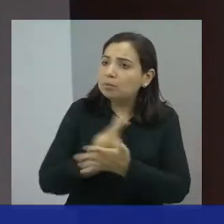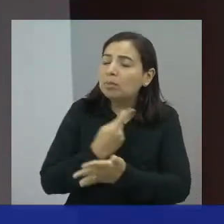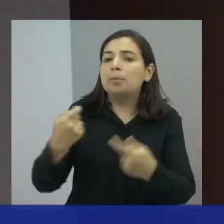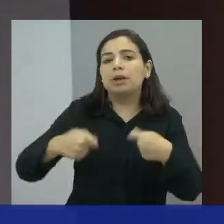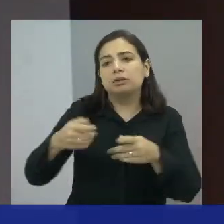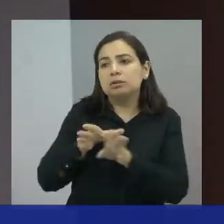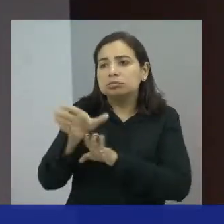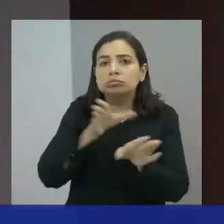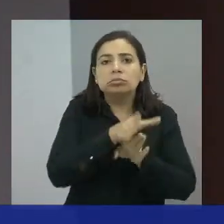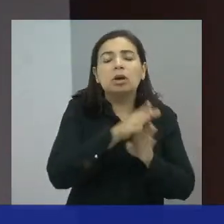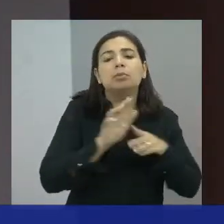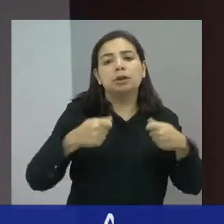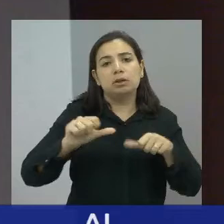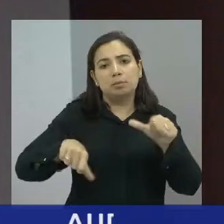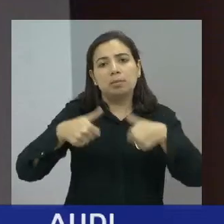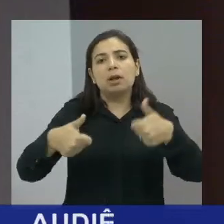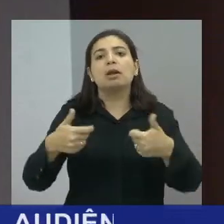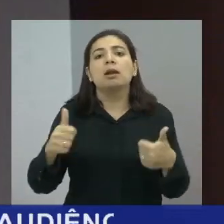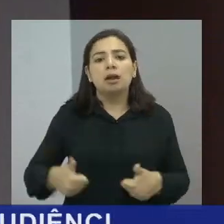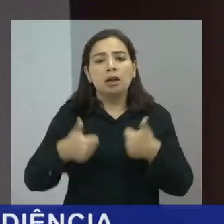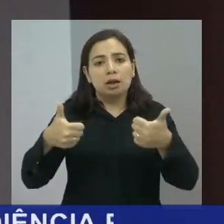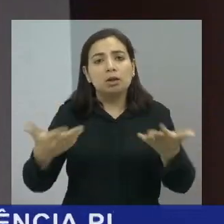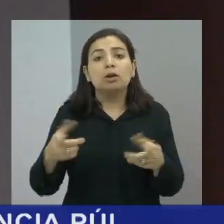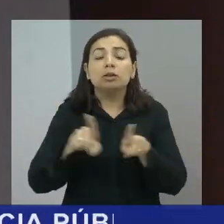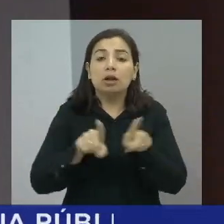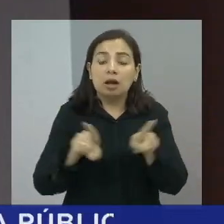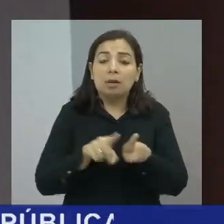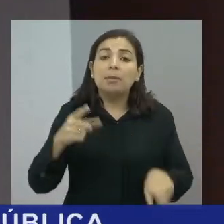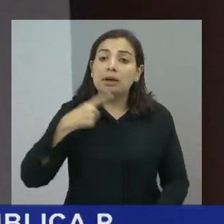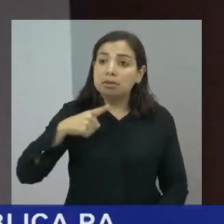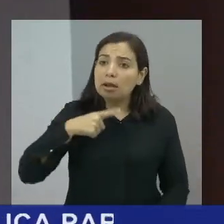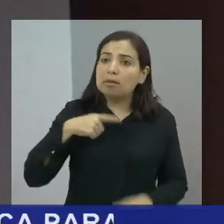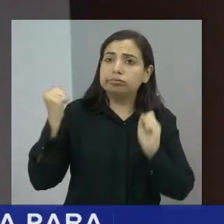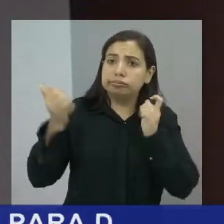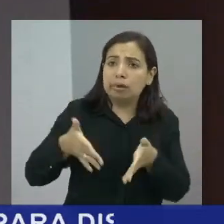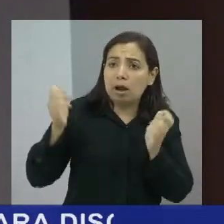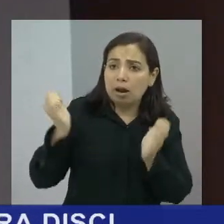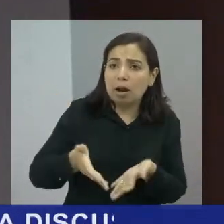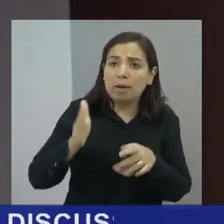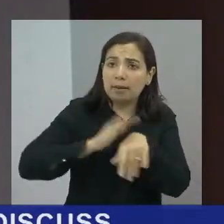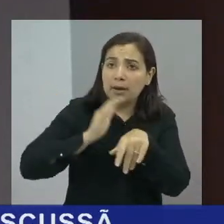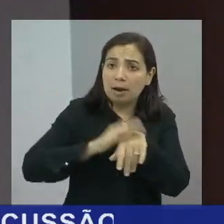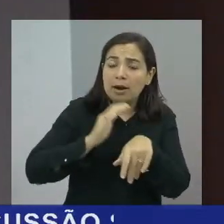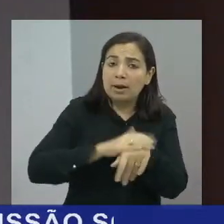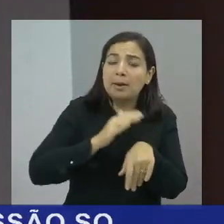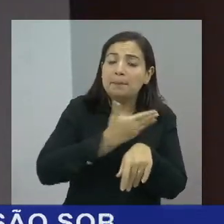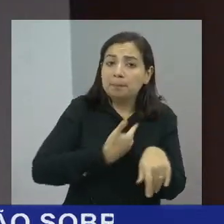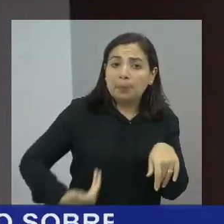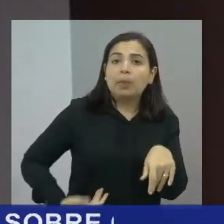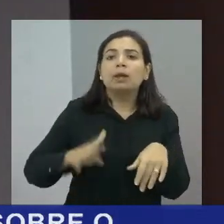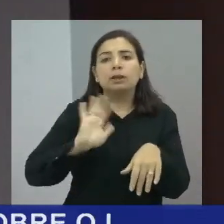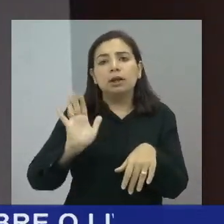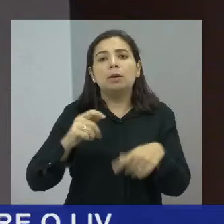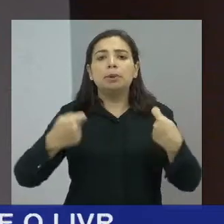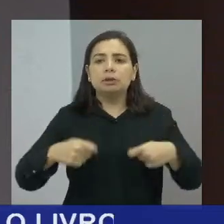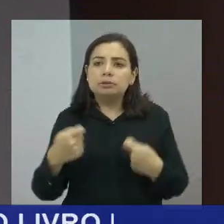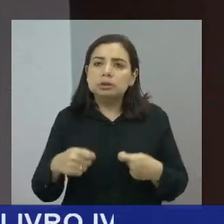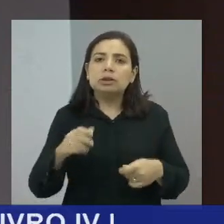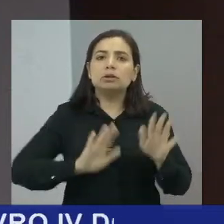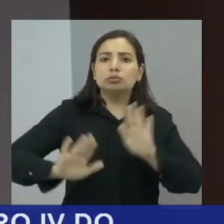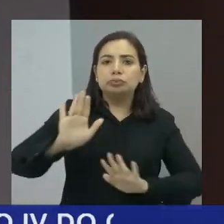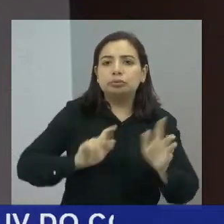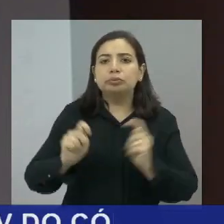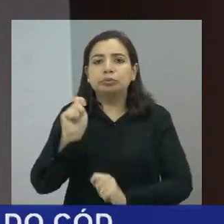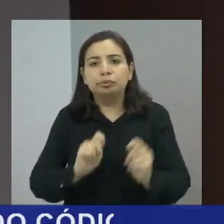e conflitos, resguardar as despesas públicas. E a fiscalização é